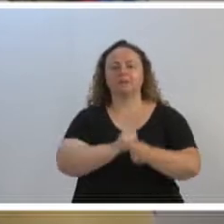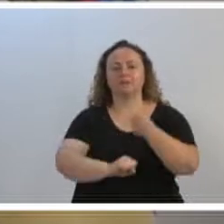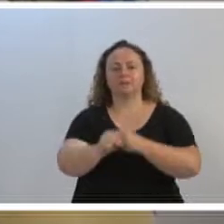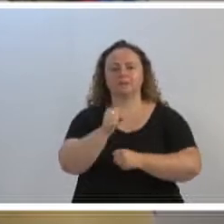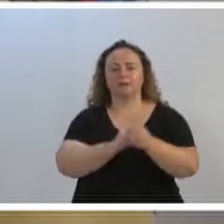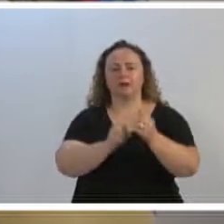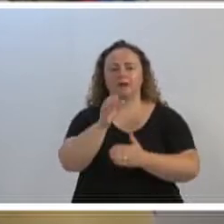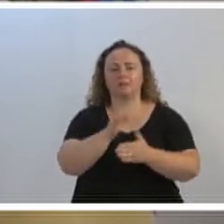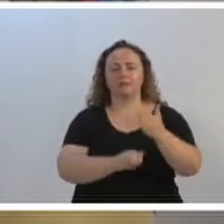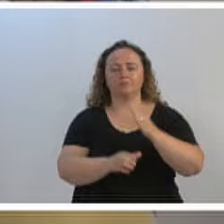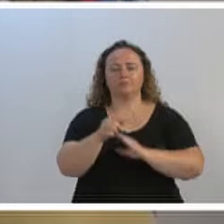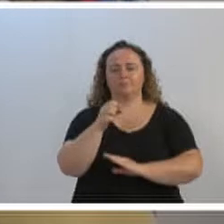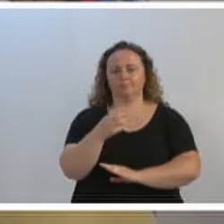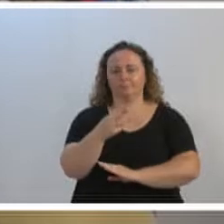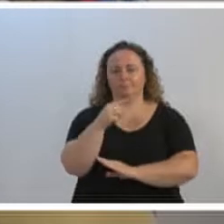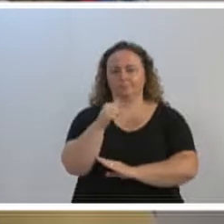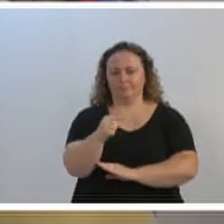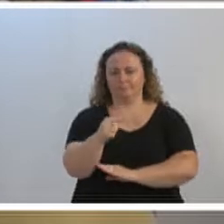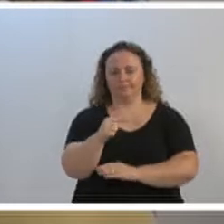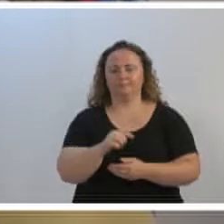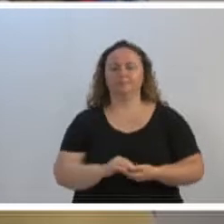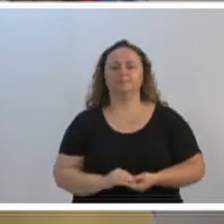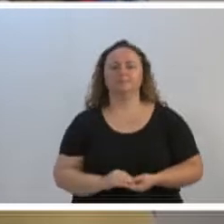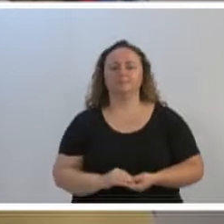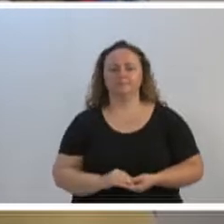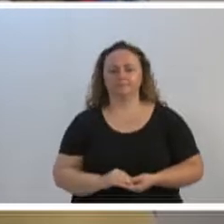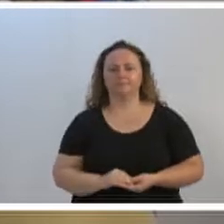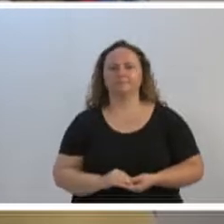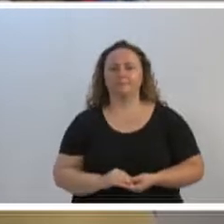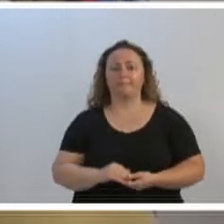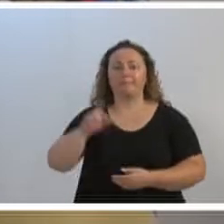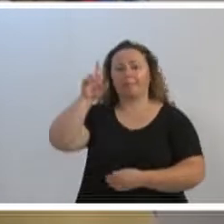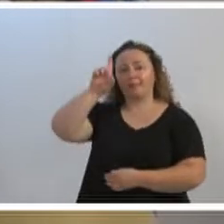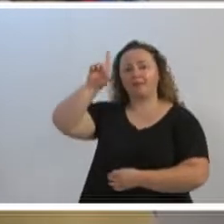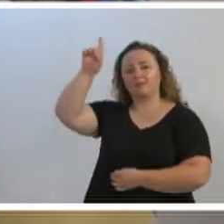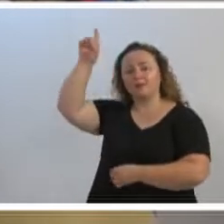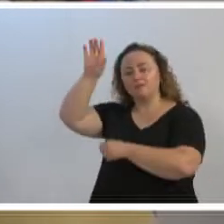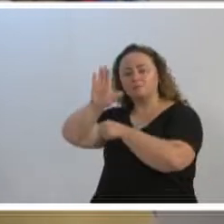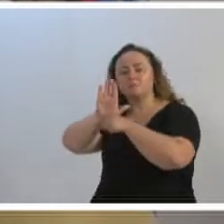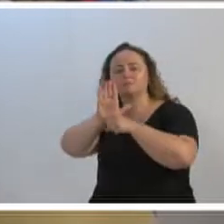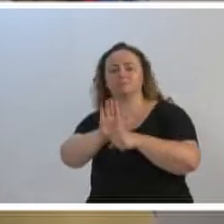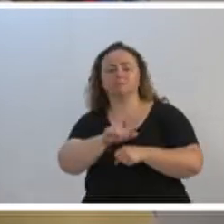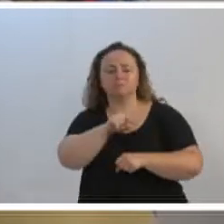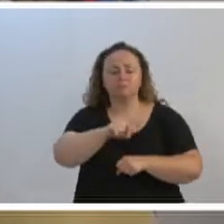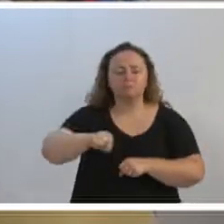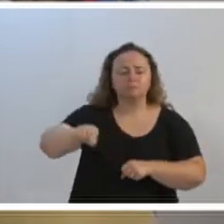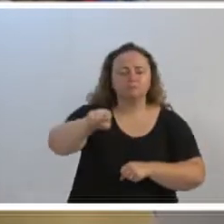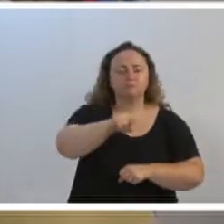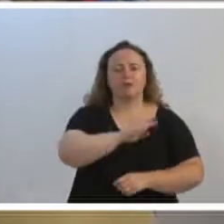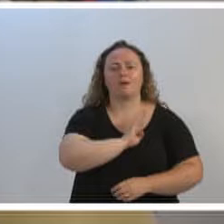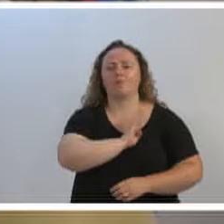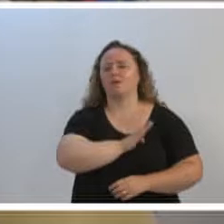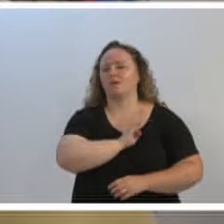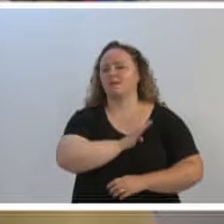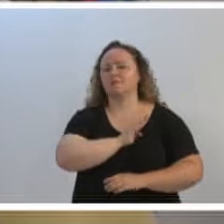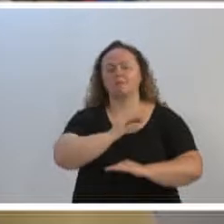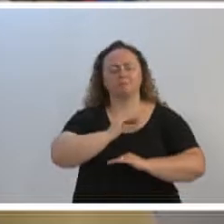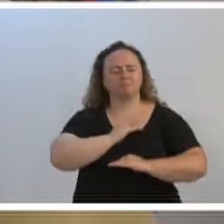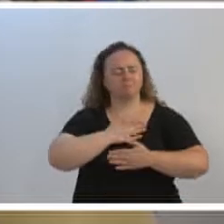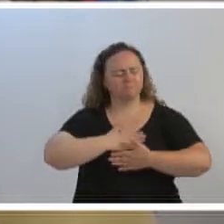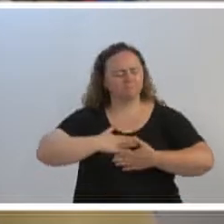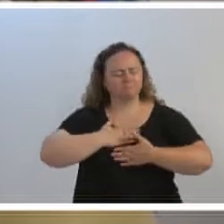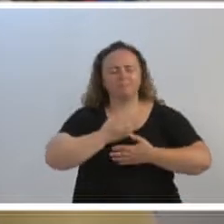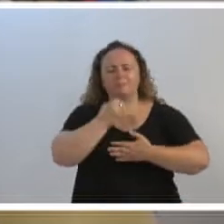37. E ele satisfará os desejos do teu coração. Entrega o teu caminho ao